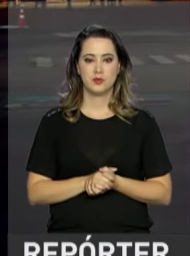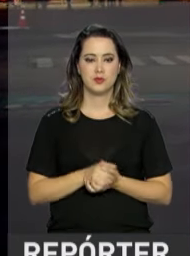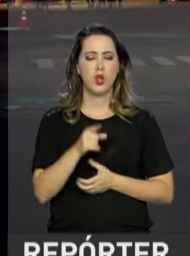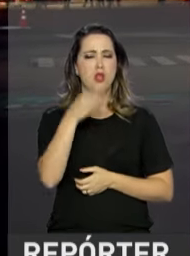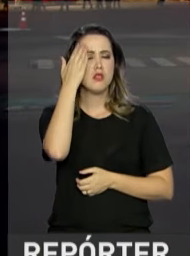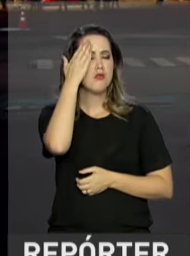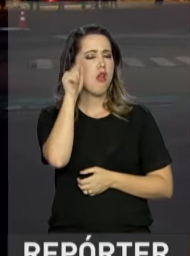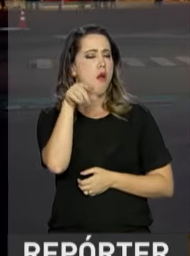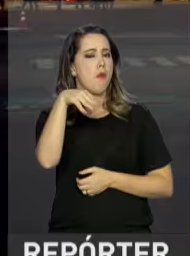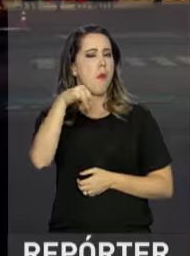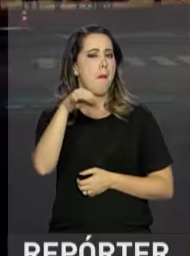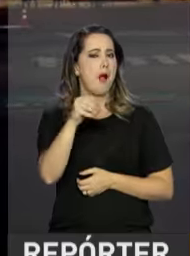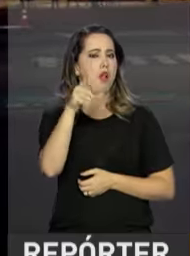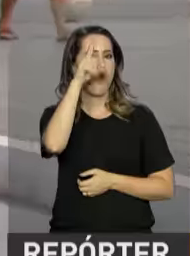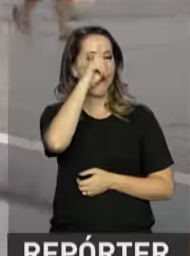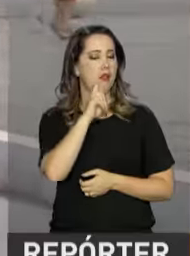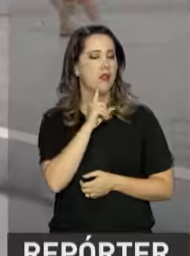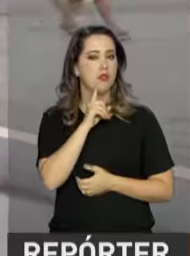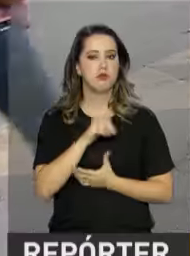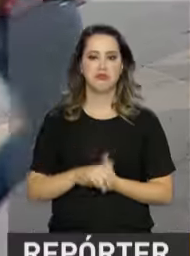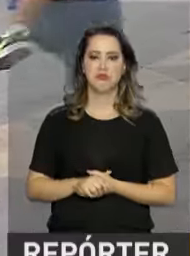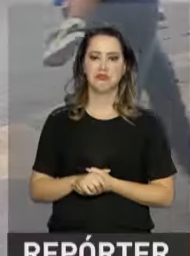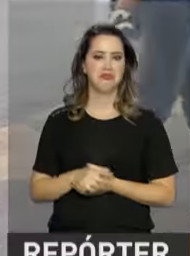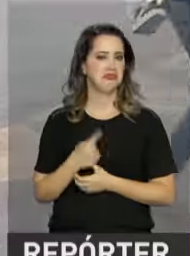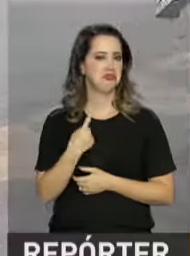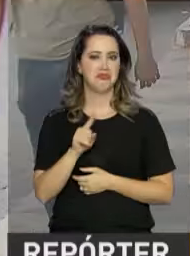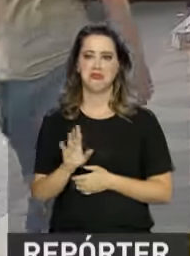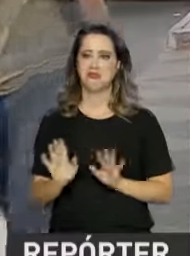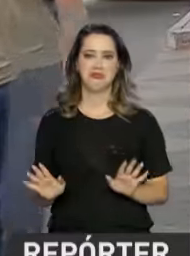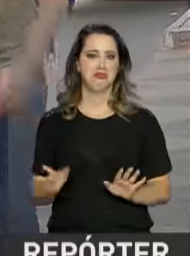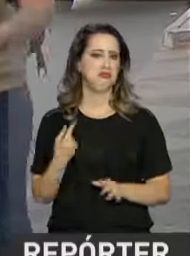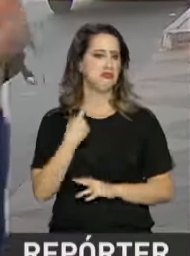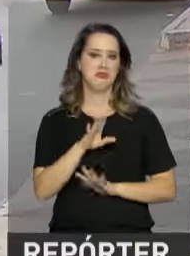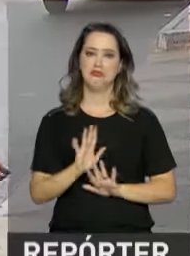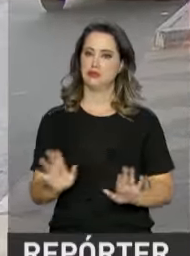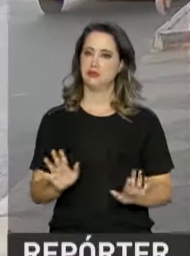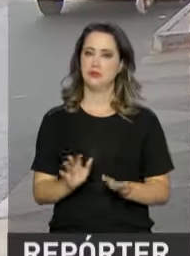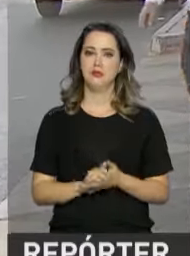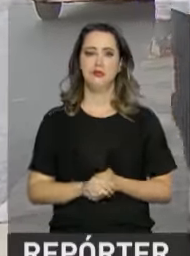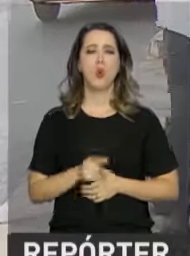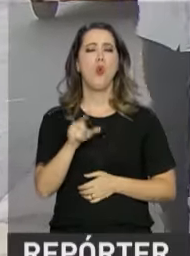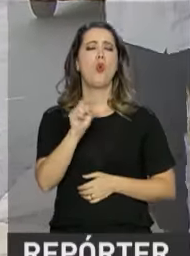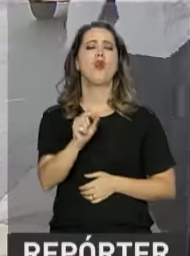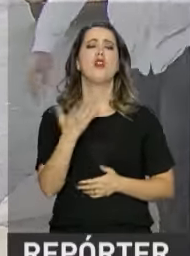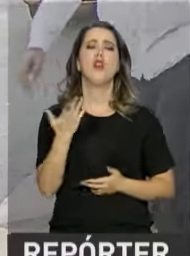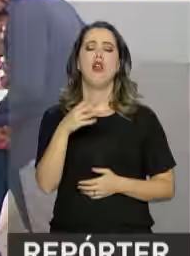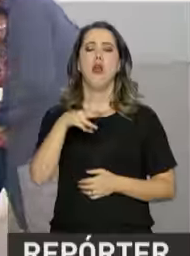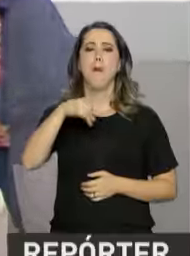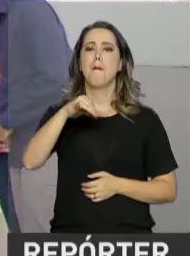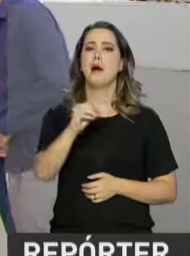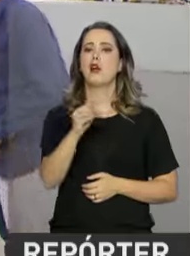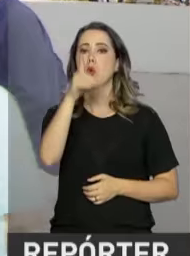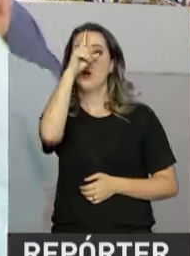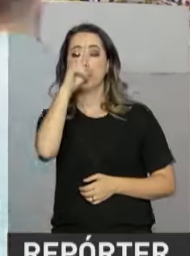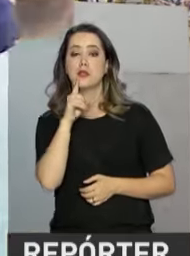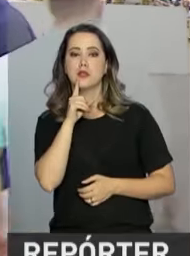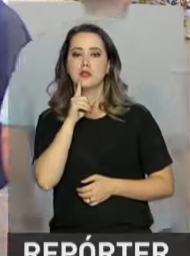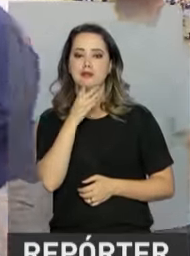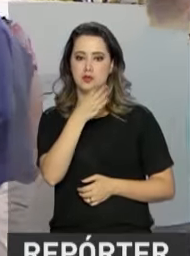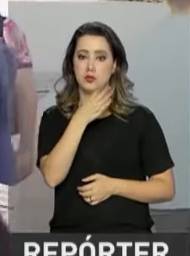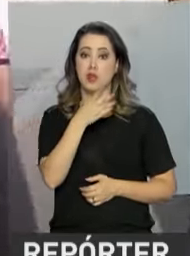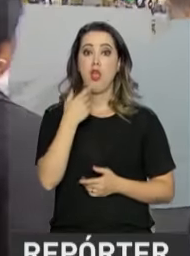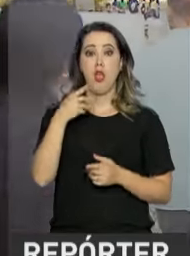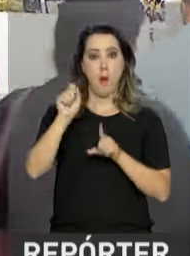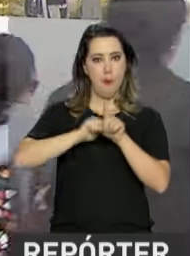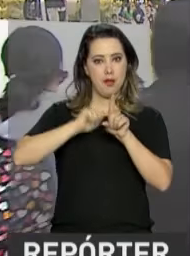Você sabe o que é o Maio Amarelo? Não. Não. Não. O que é o Maio Amarelo? É o mês da política de